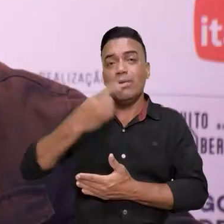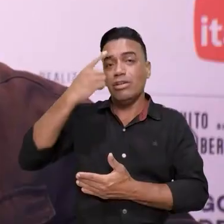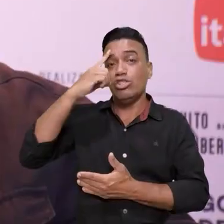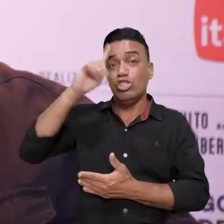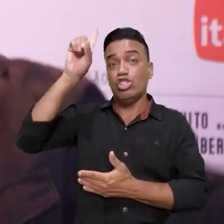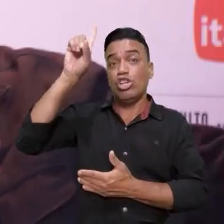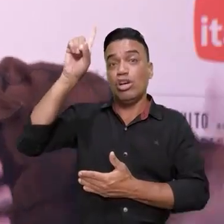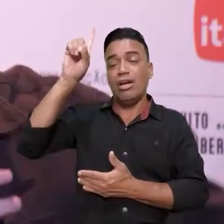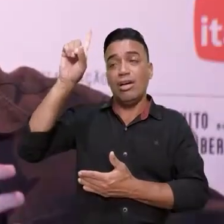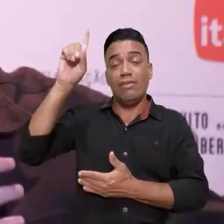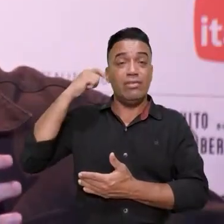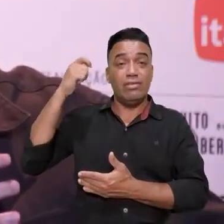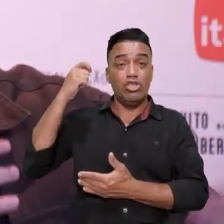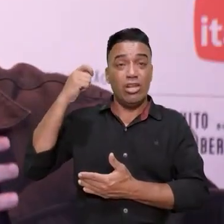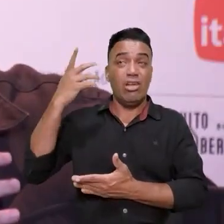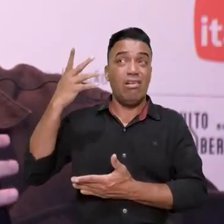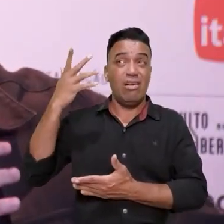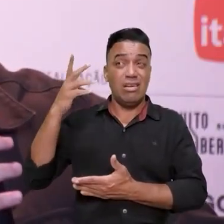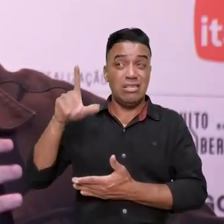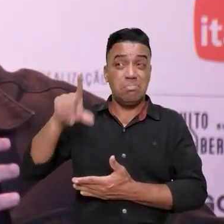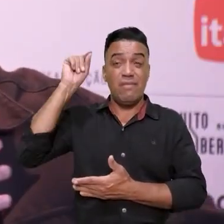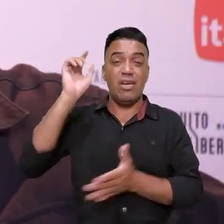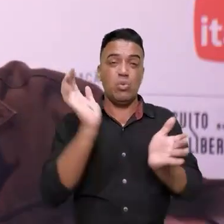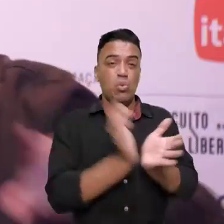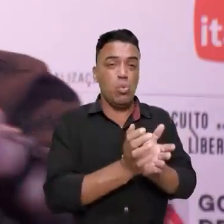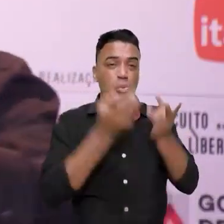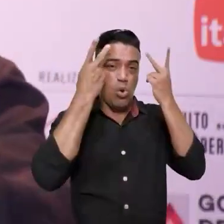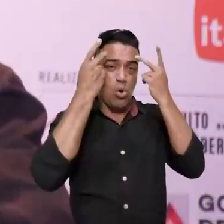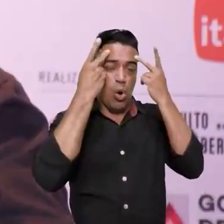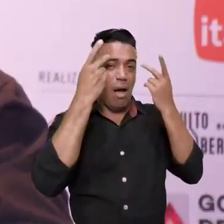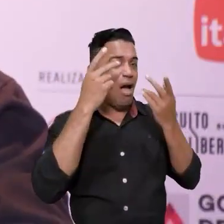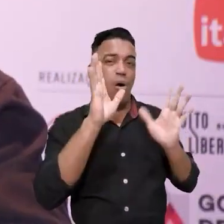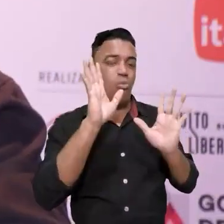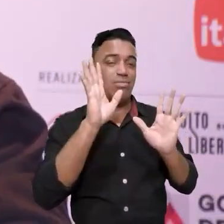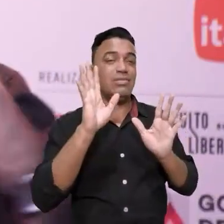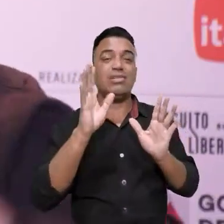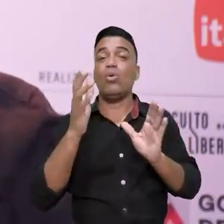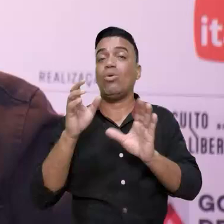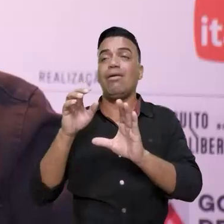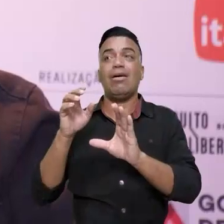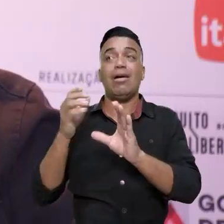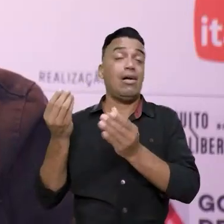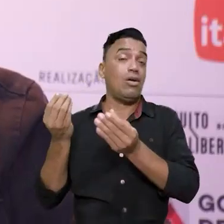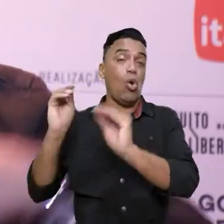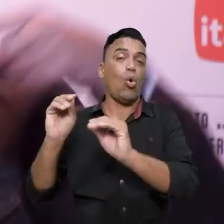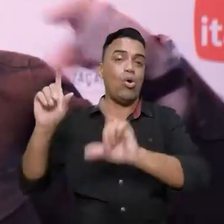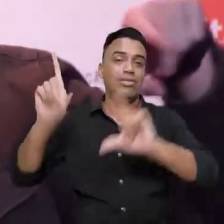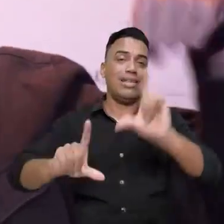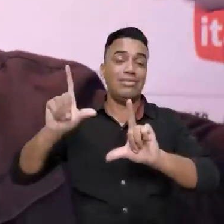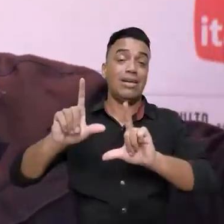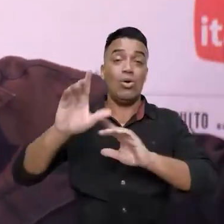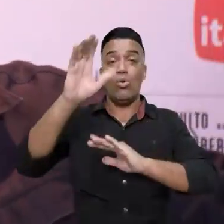muito respeito, me falar que prefere o gente de verdade? O comercial que foi ao ar não foi o meu, foi o